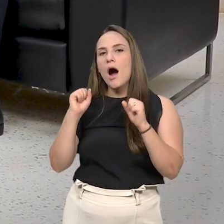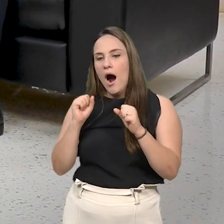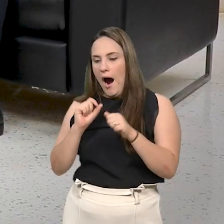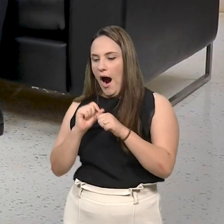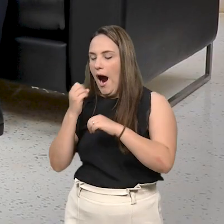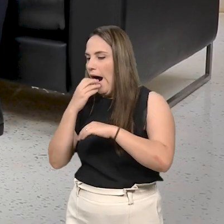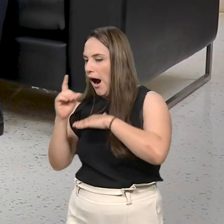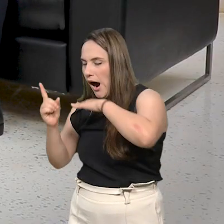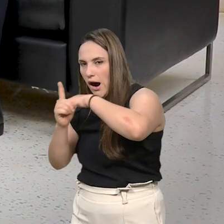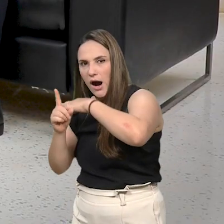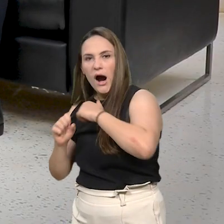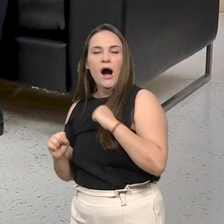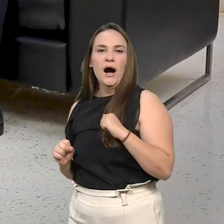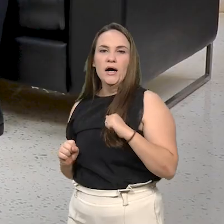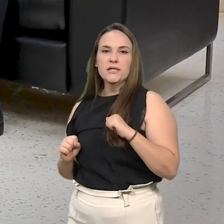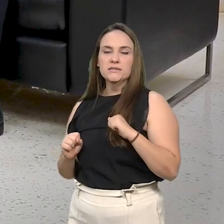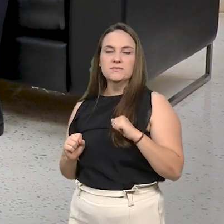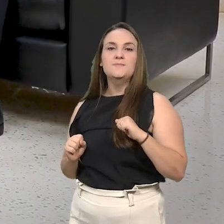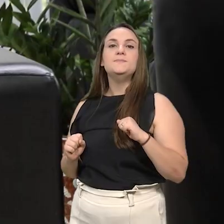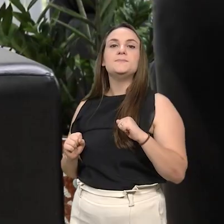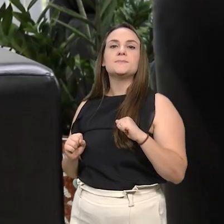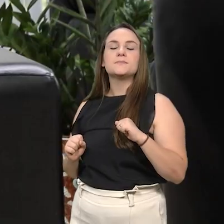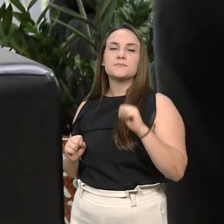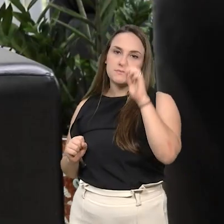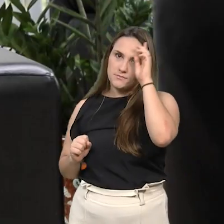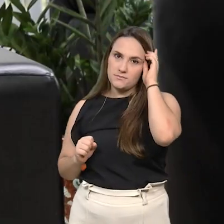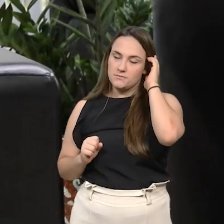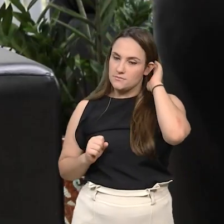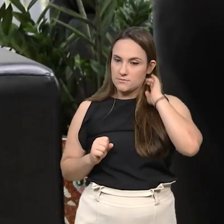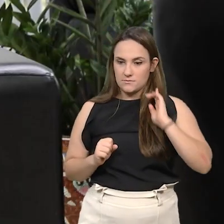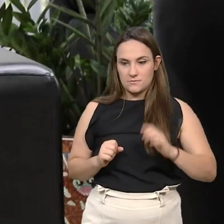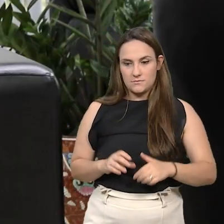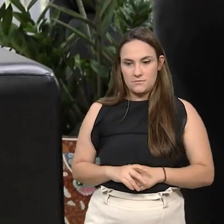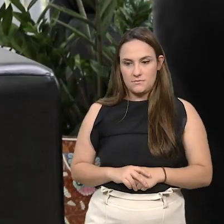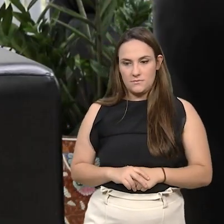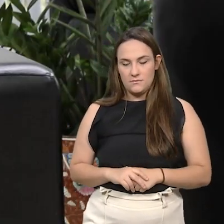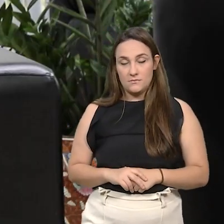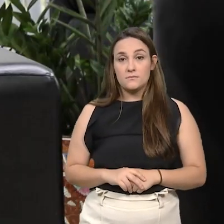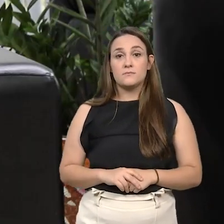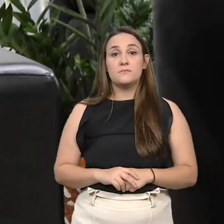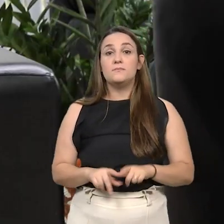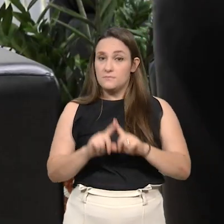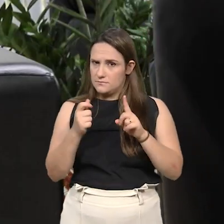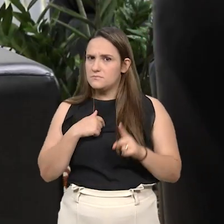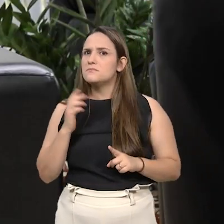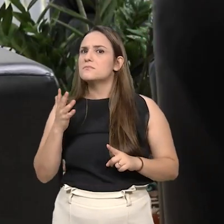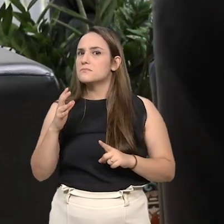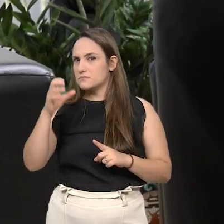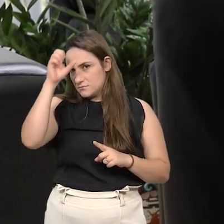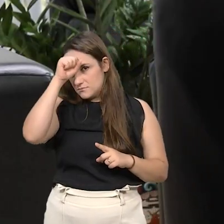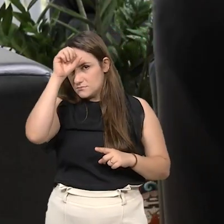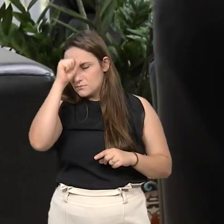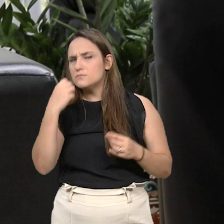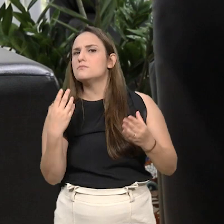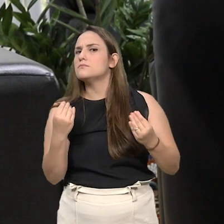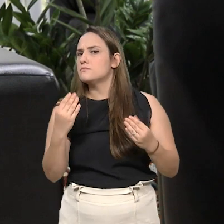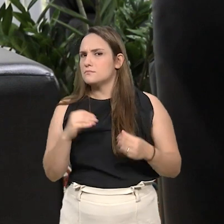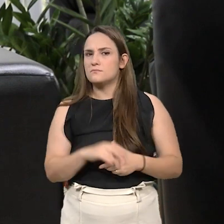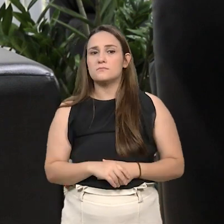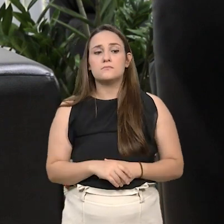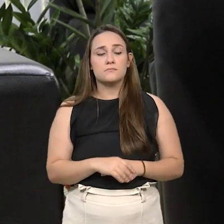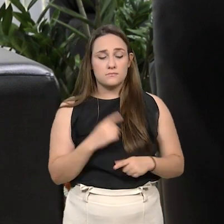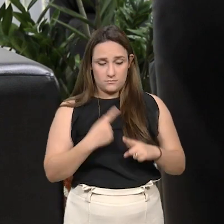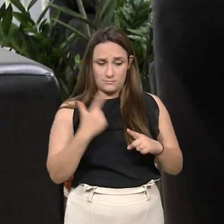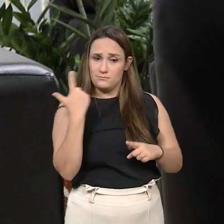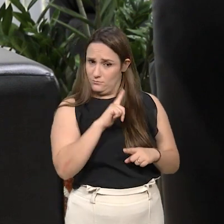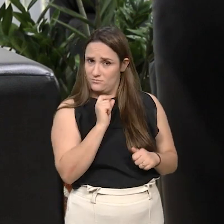podemos aprender muito. Primeiro, podemos aprender que nós conseguimos entregar uma justiça mais